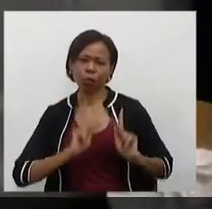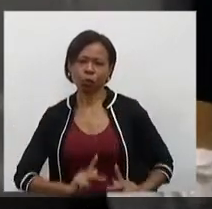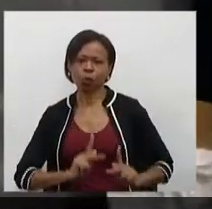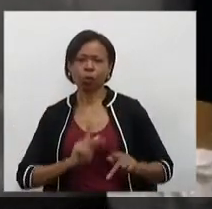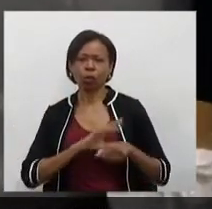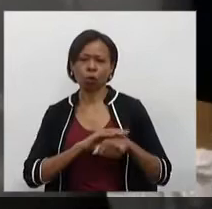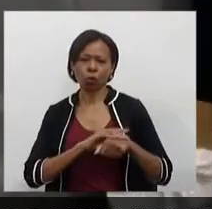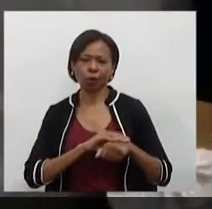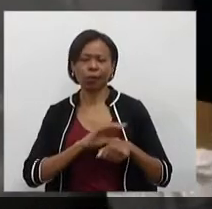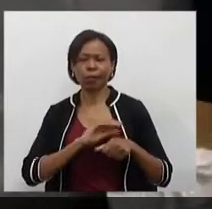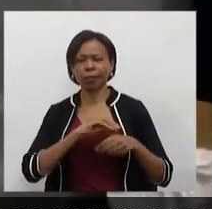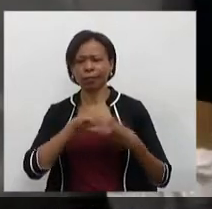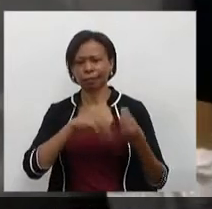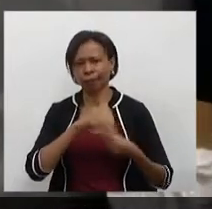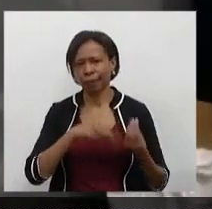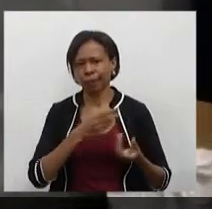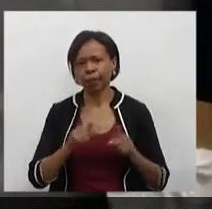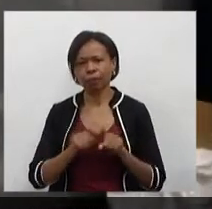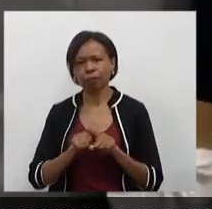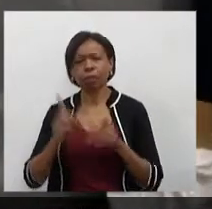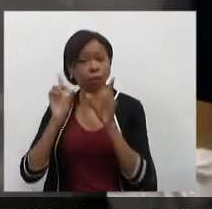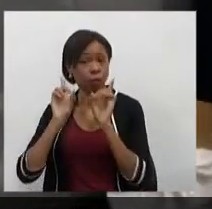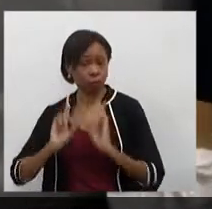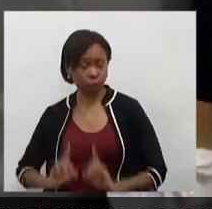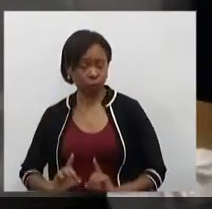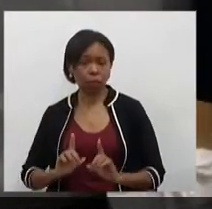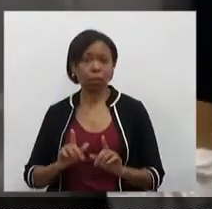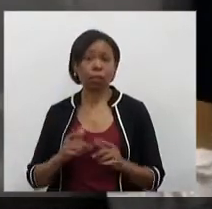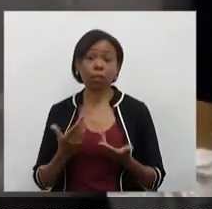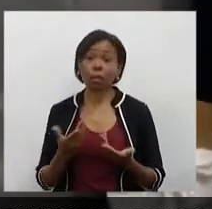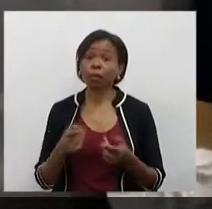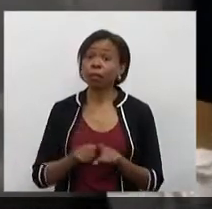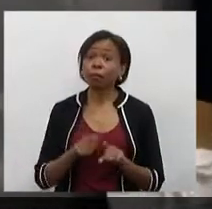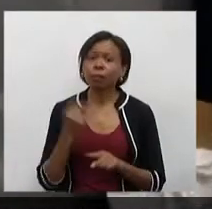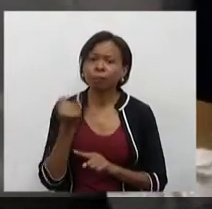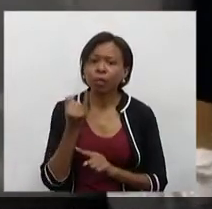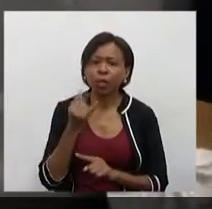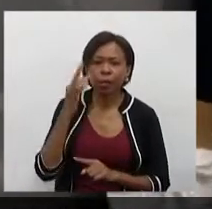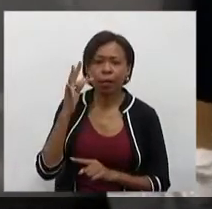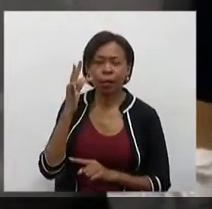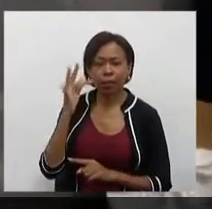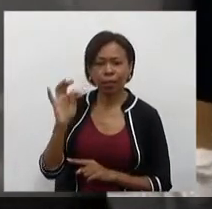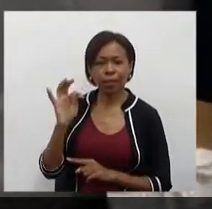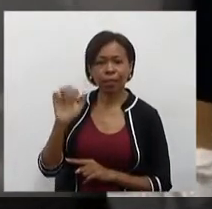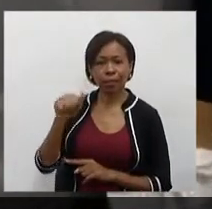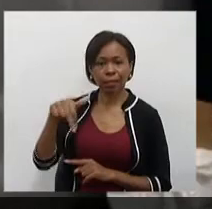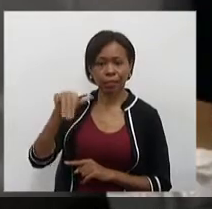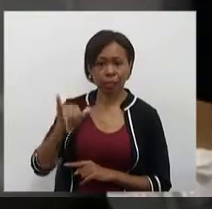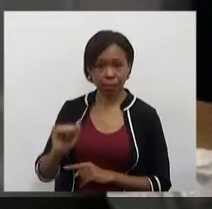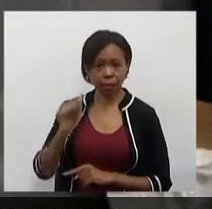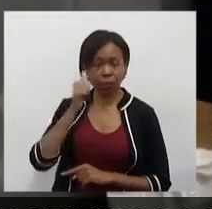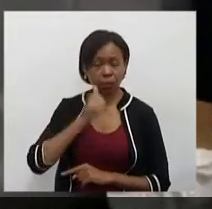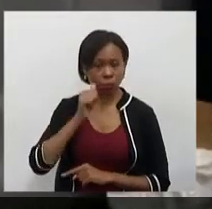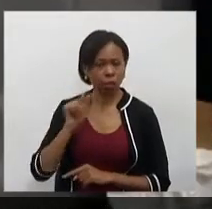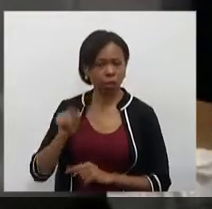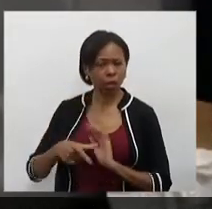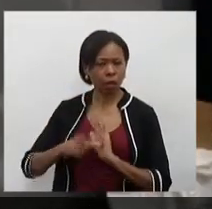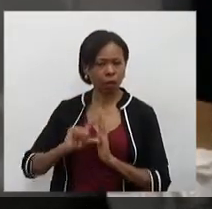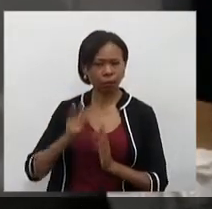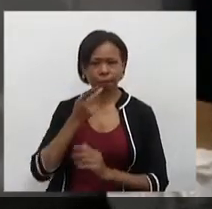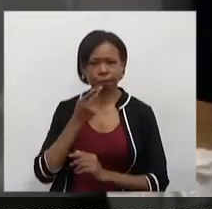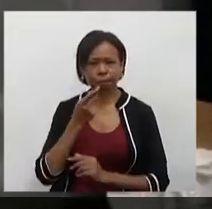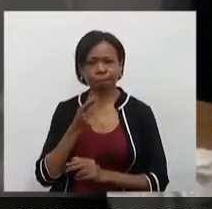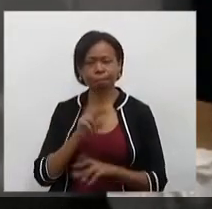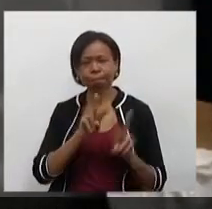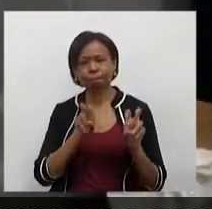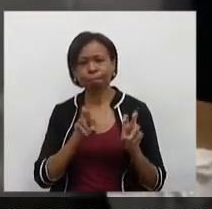deficiência. É importante trazer à tona também a fala da Tânia, né, quando ela fala daí das